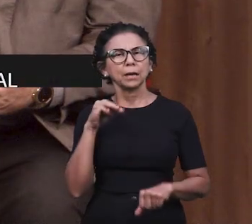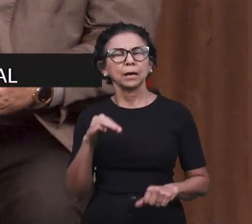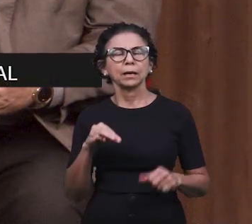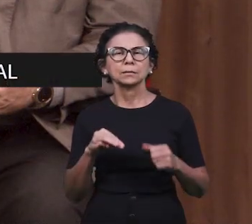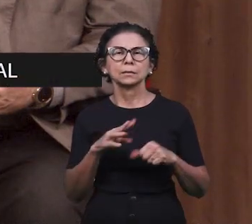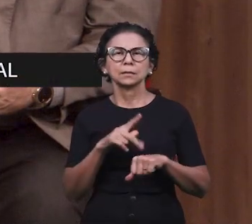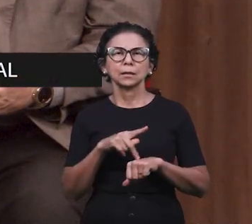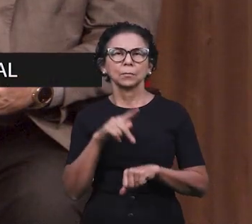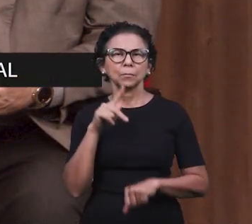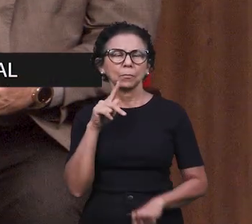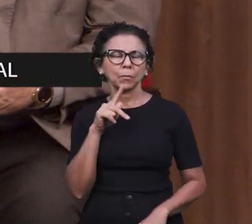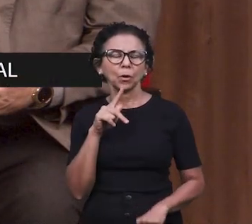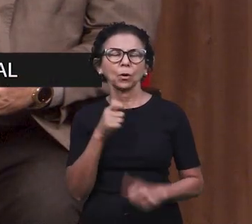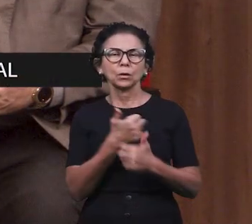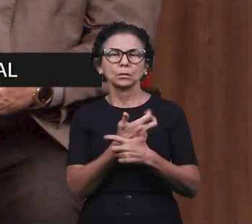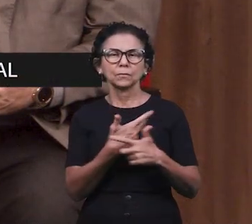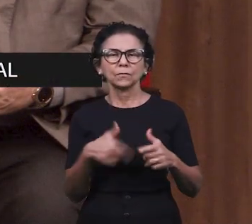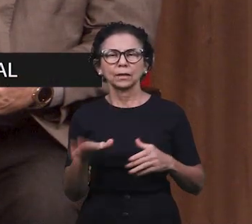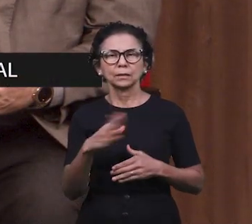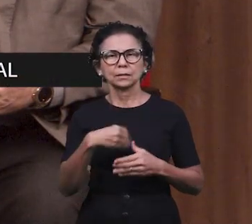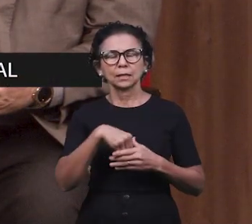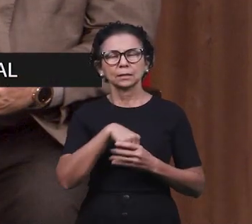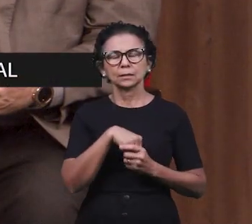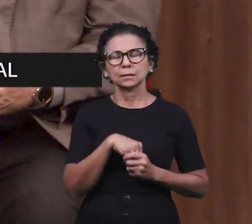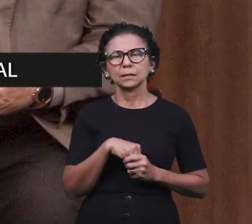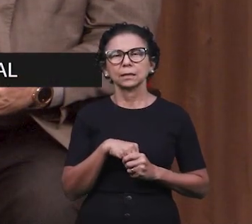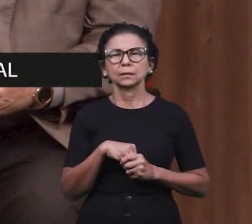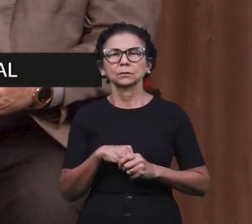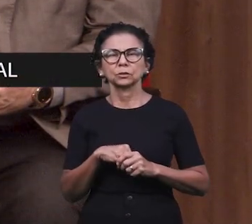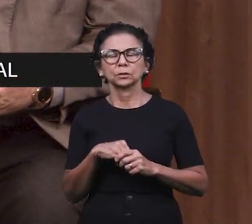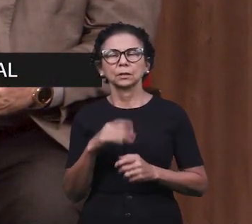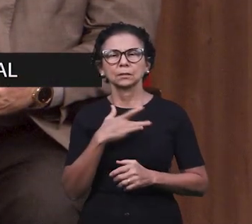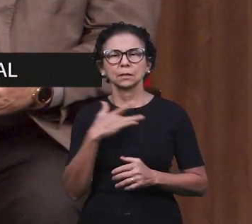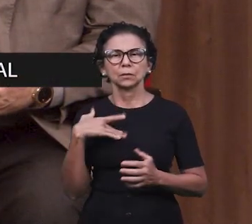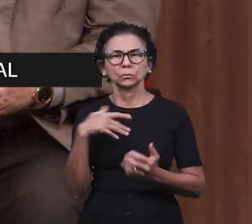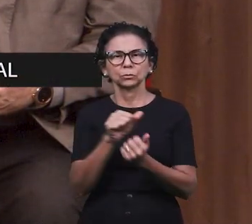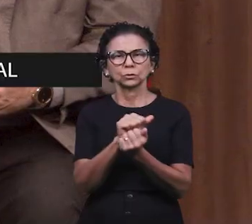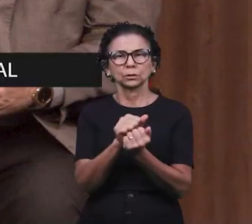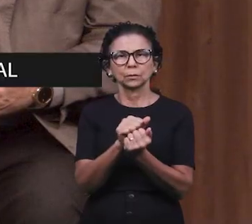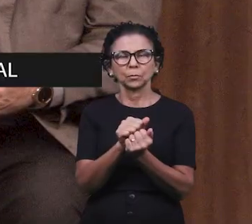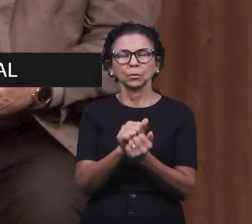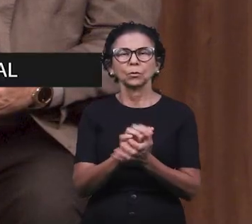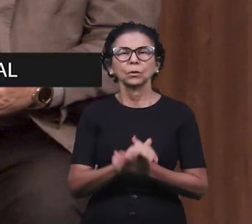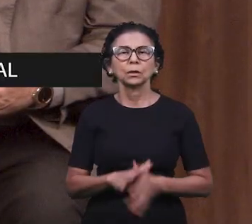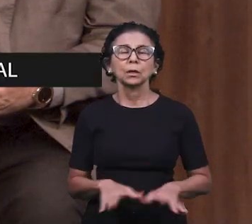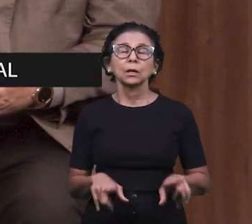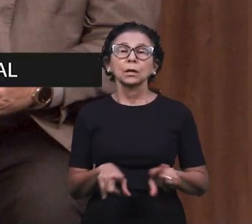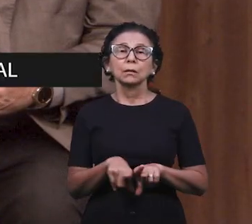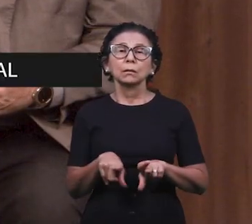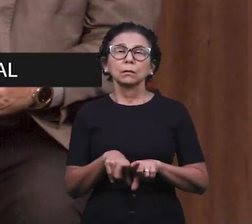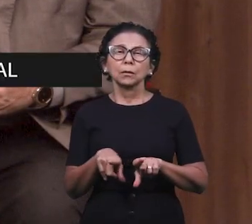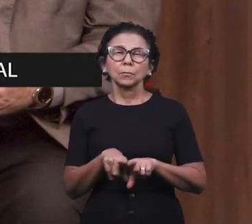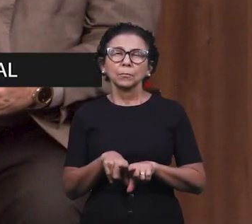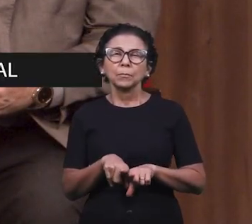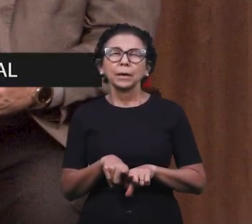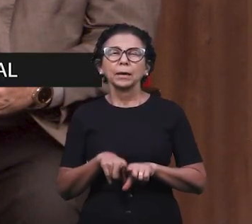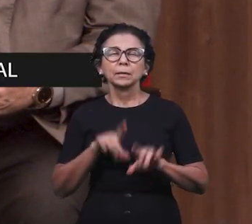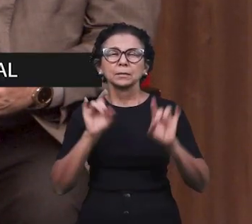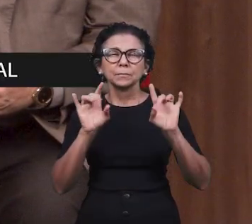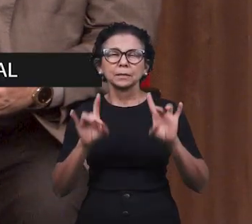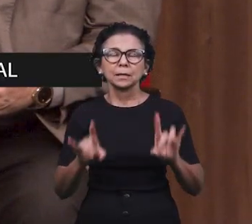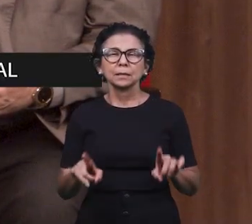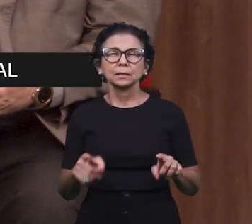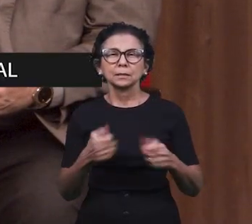periodontia, implantodontia, sistema digital CAD/CAM, epidemiologia, pesquisador de